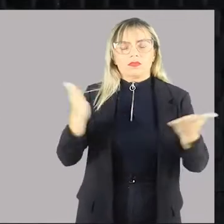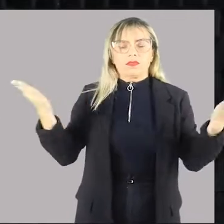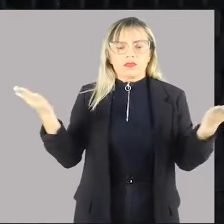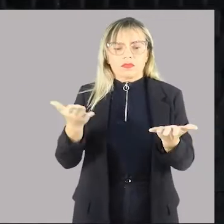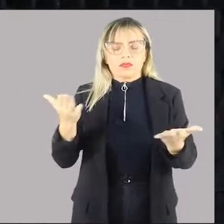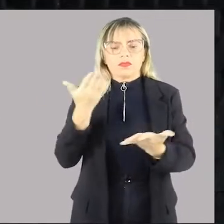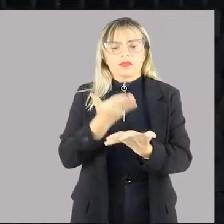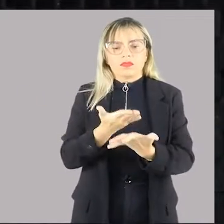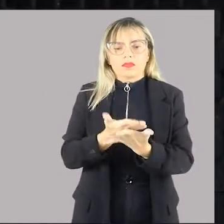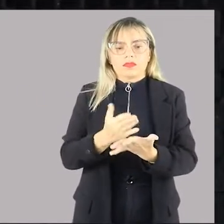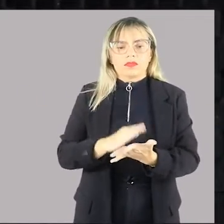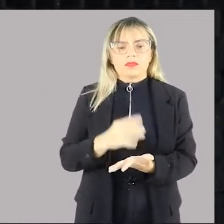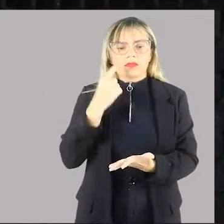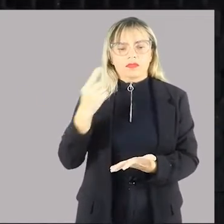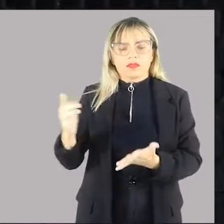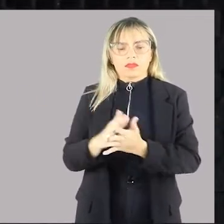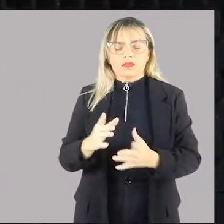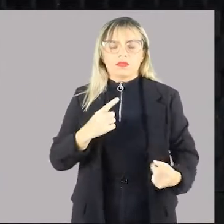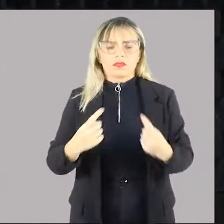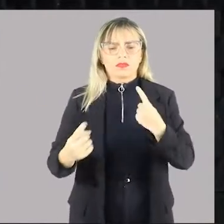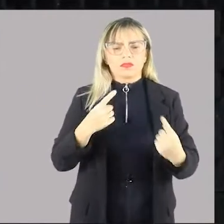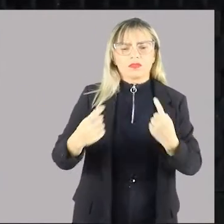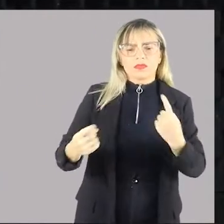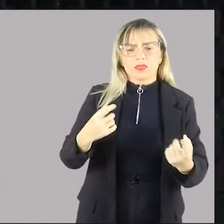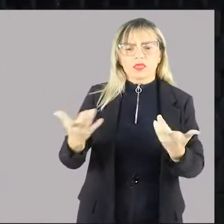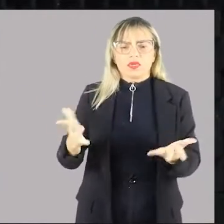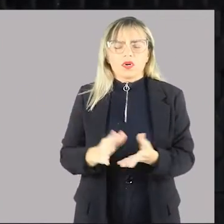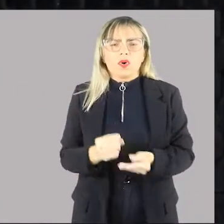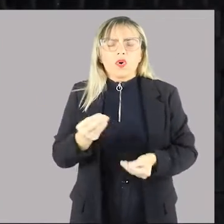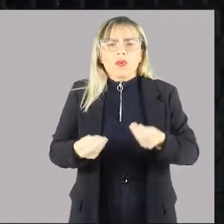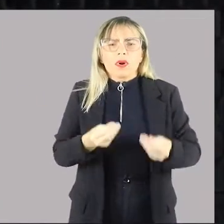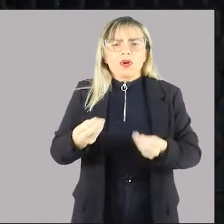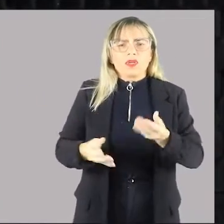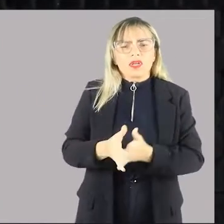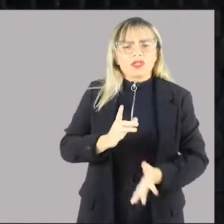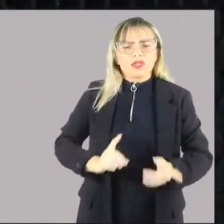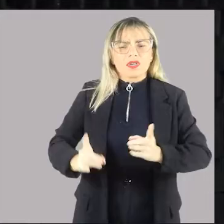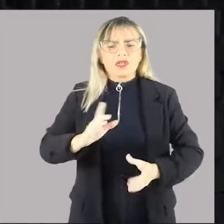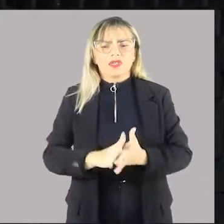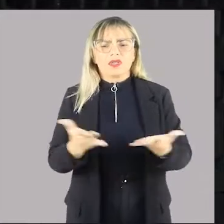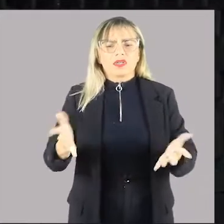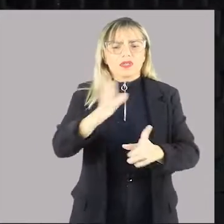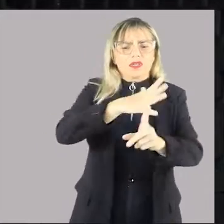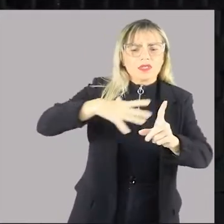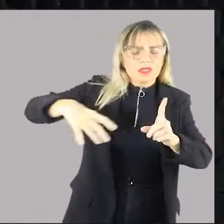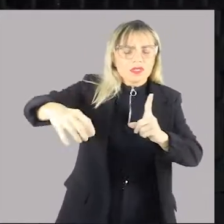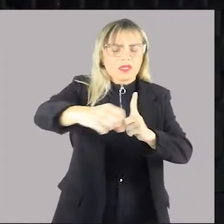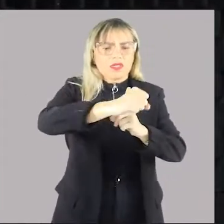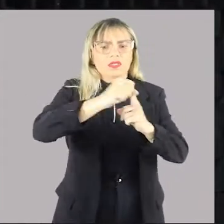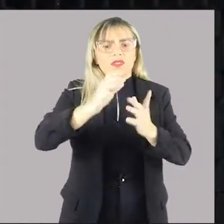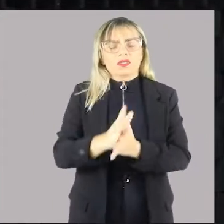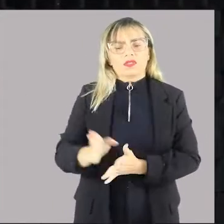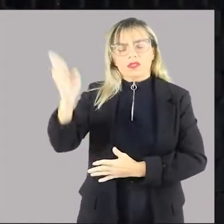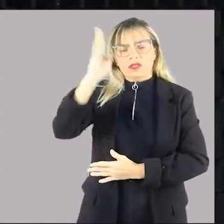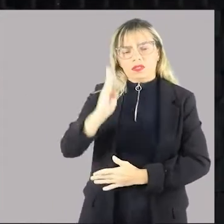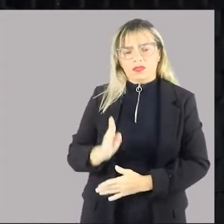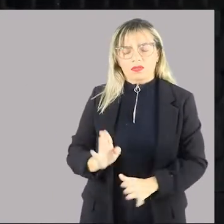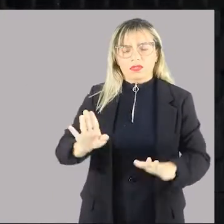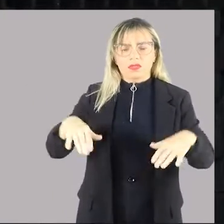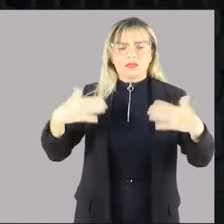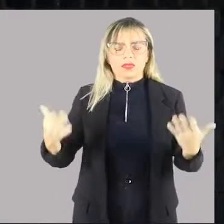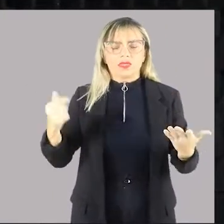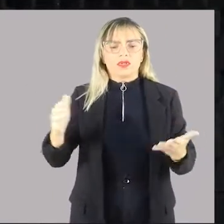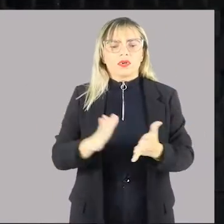hoje, nós iremos discutir a dinâmica social no Brasil. Como é que se dá a dinâmica